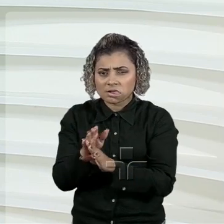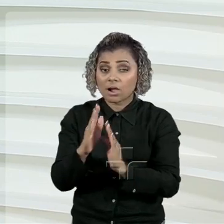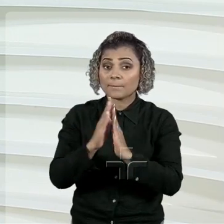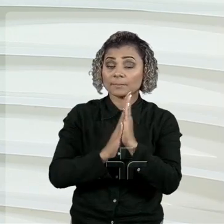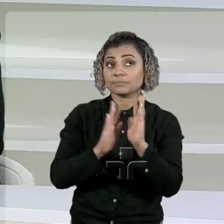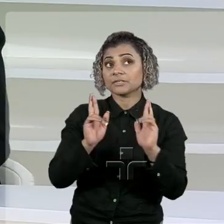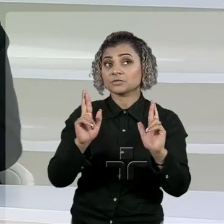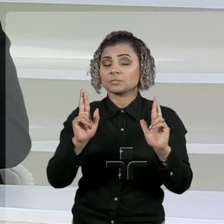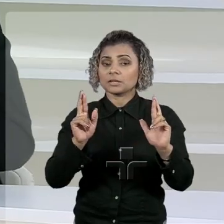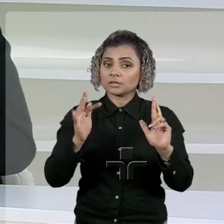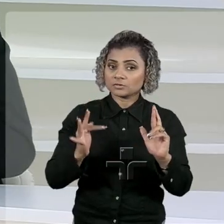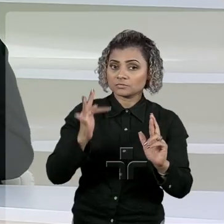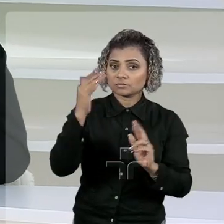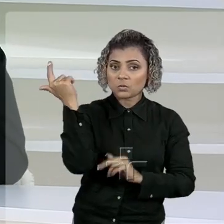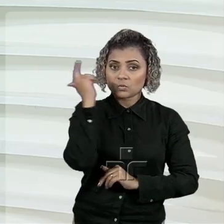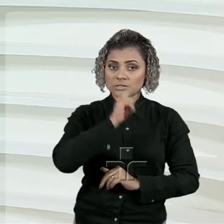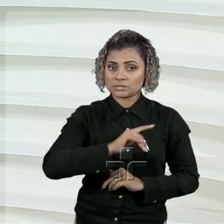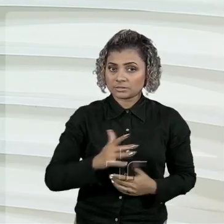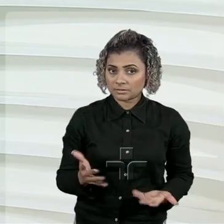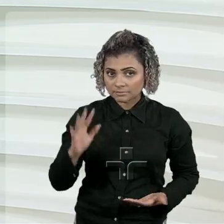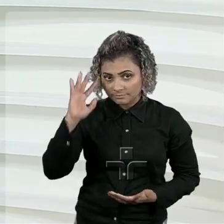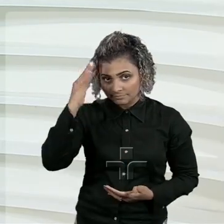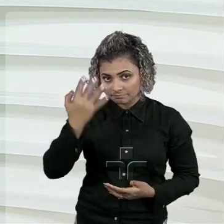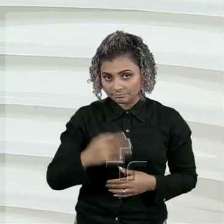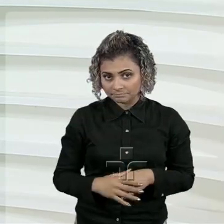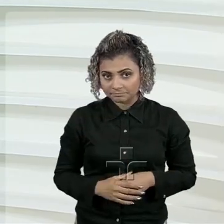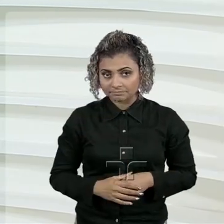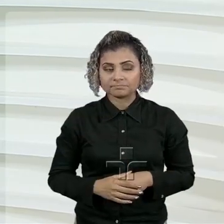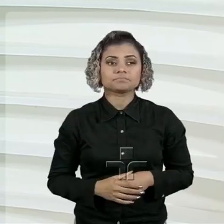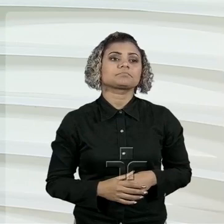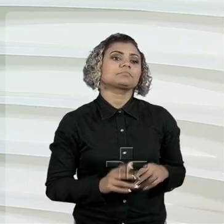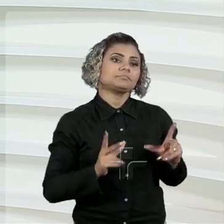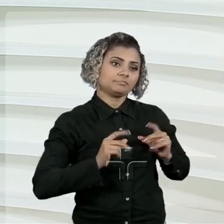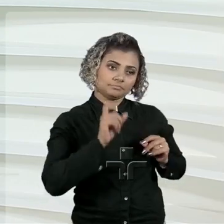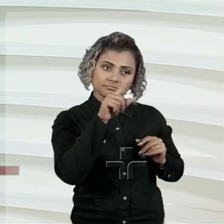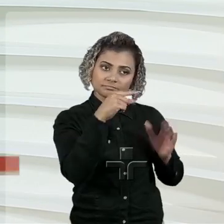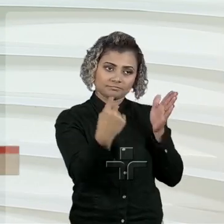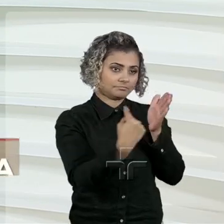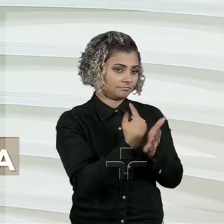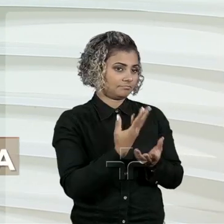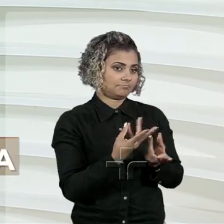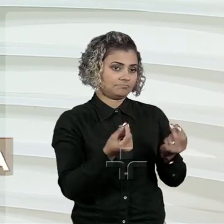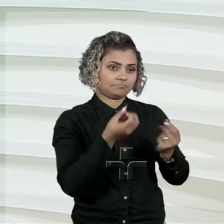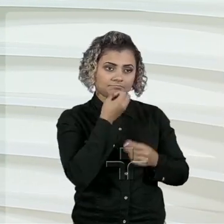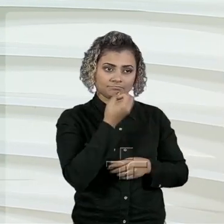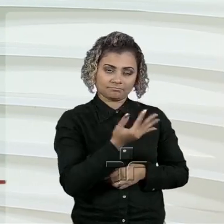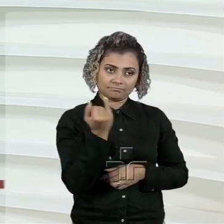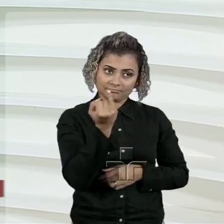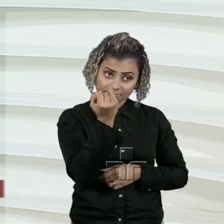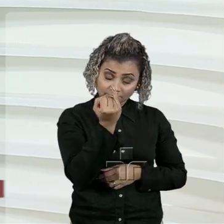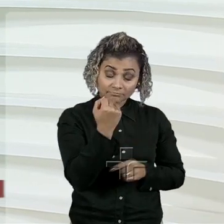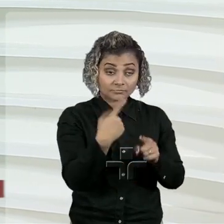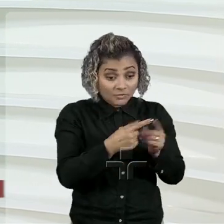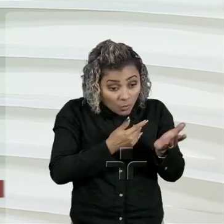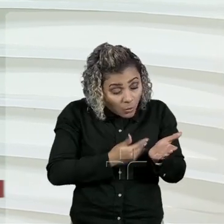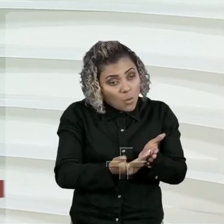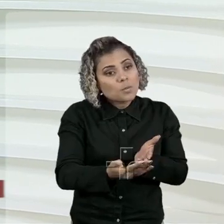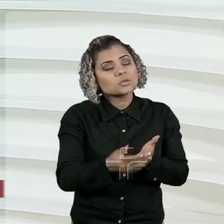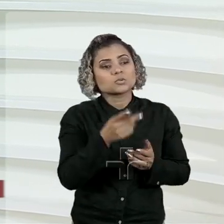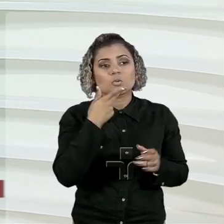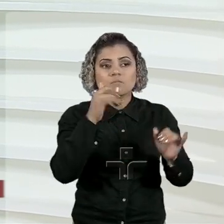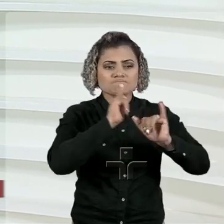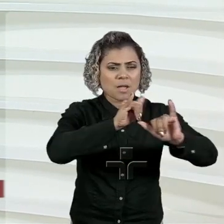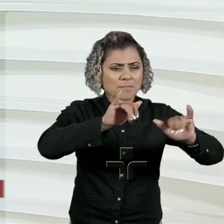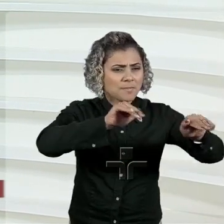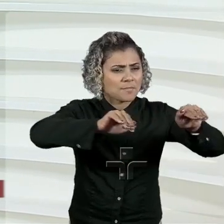de fato, se concretize? Góes, essa é uma pergunta muito importante. Primeiro, porque quando a gente lançou, a gente falou muito, olha, a gente precisa